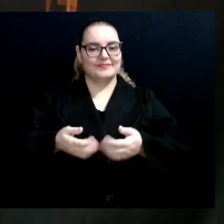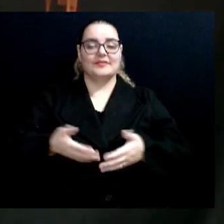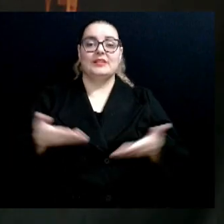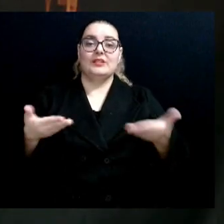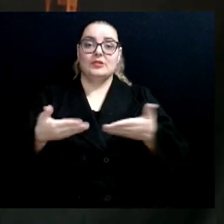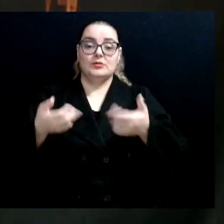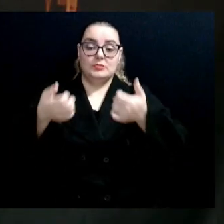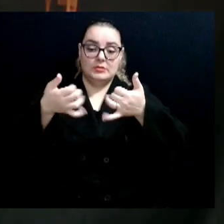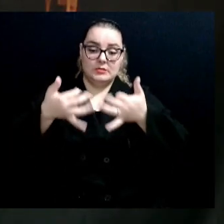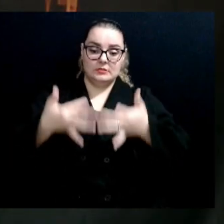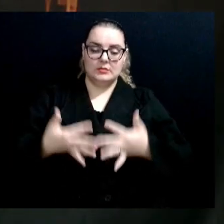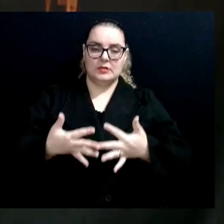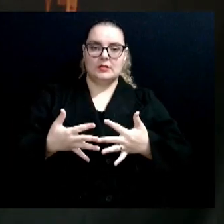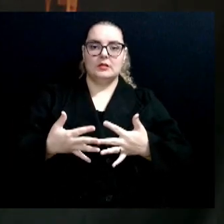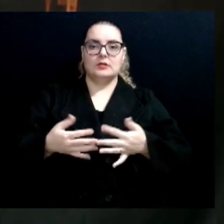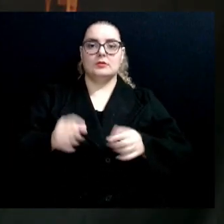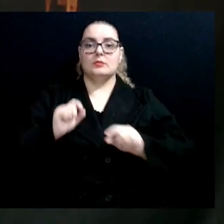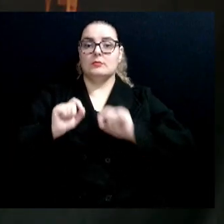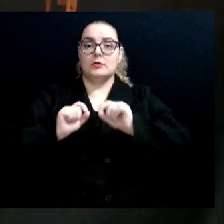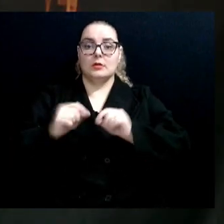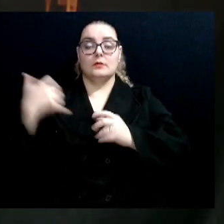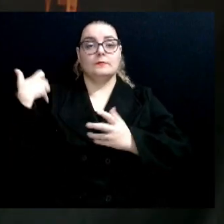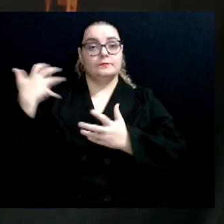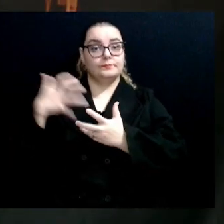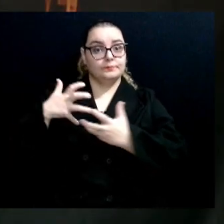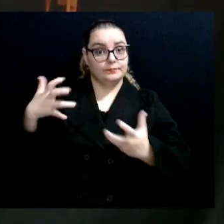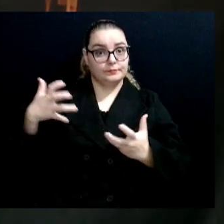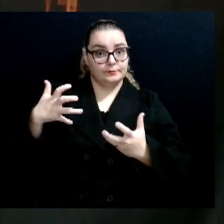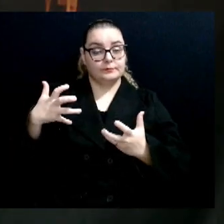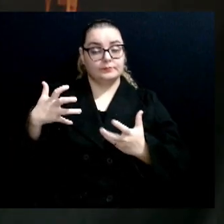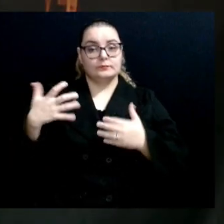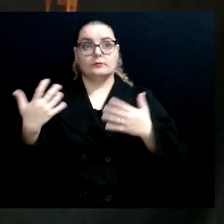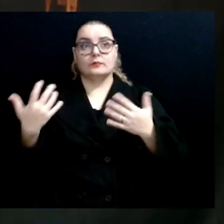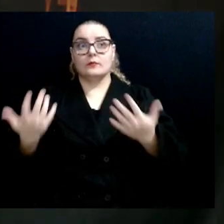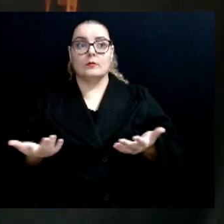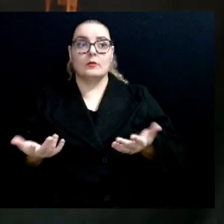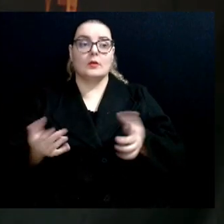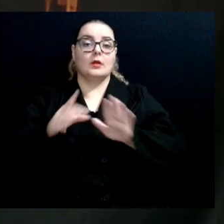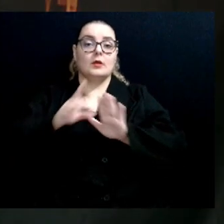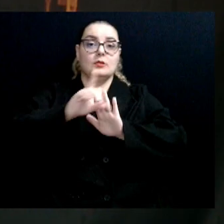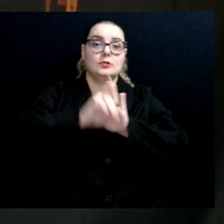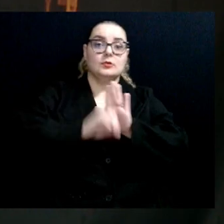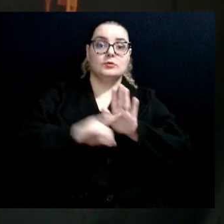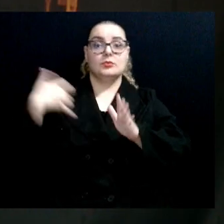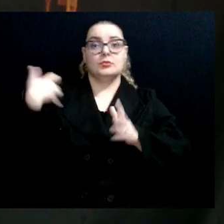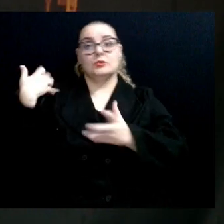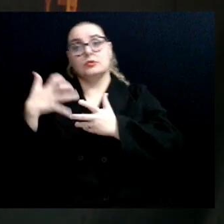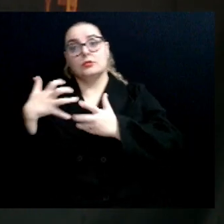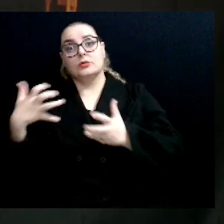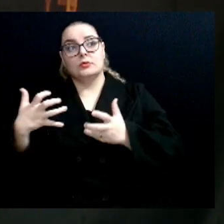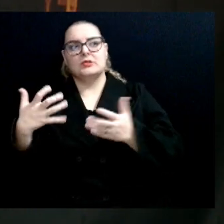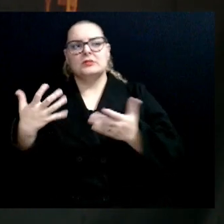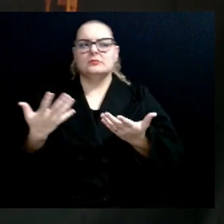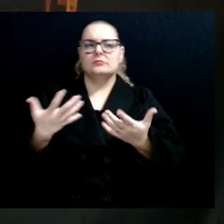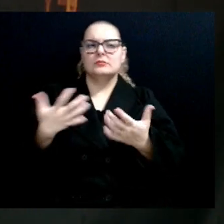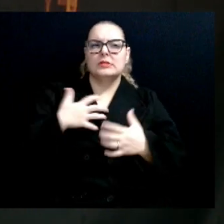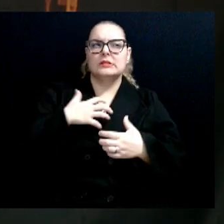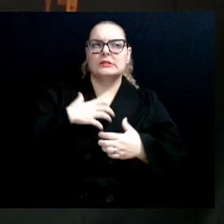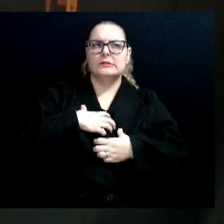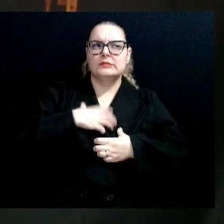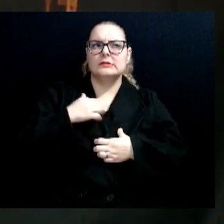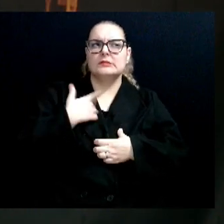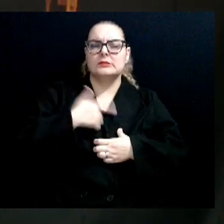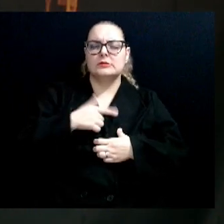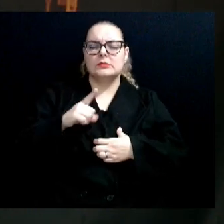sobre essa questão do envelhecimento, dos direitos dos idosos e dessa sensação que nós temos de que